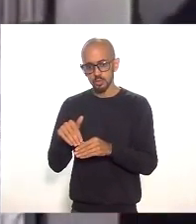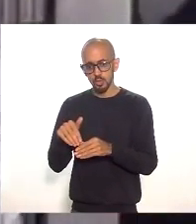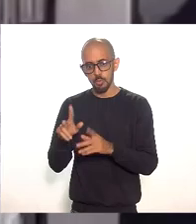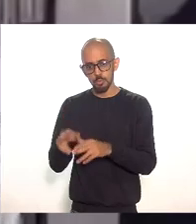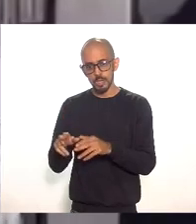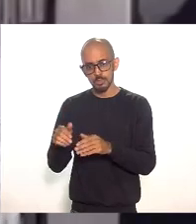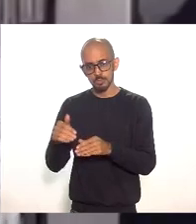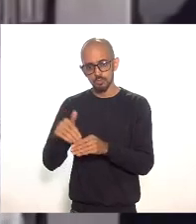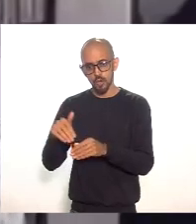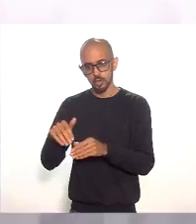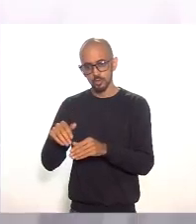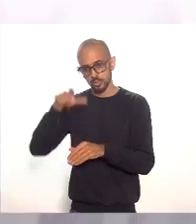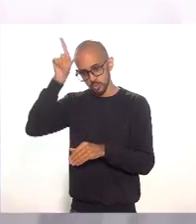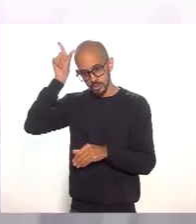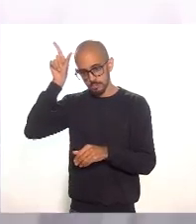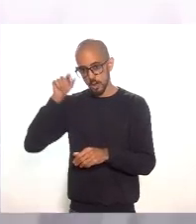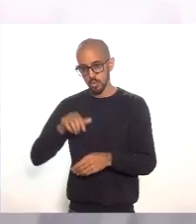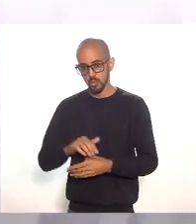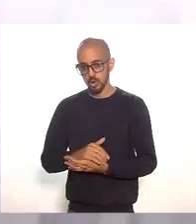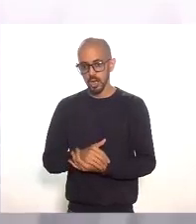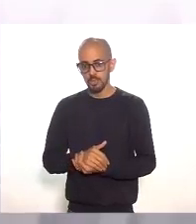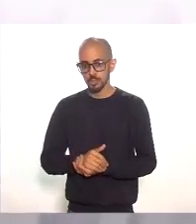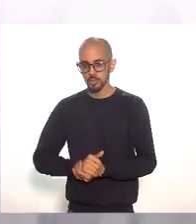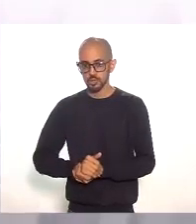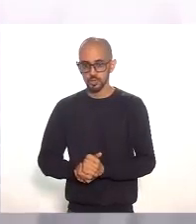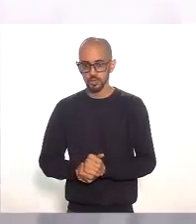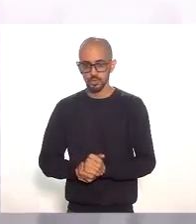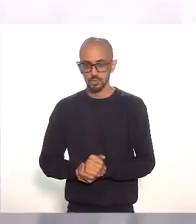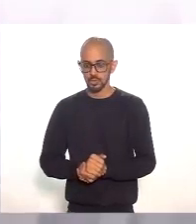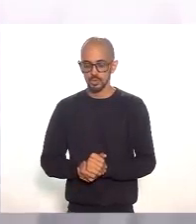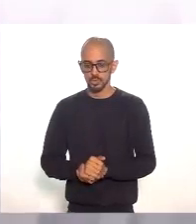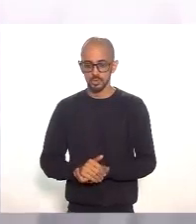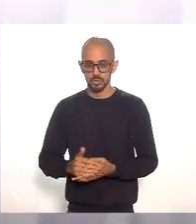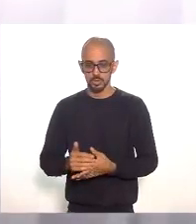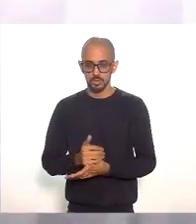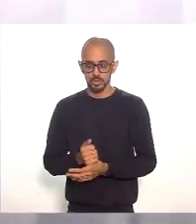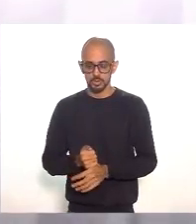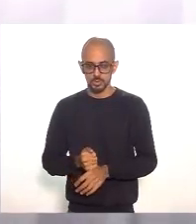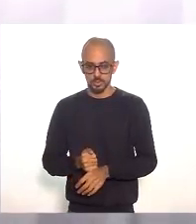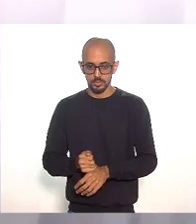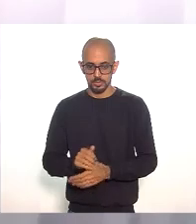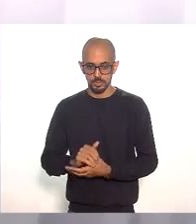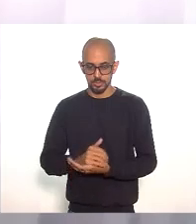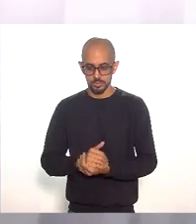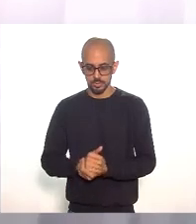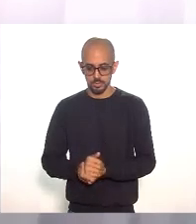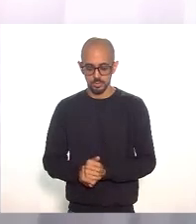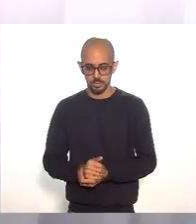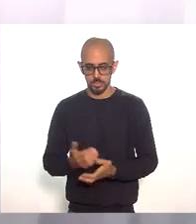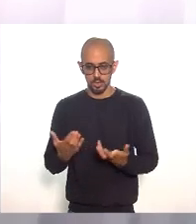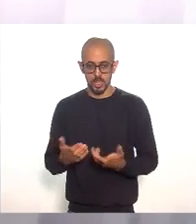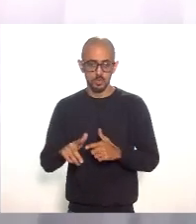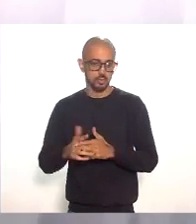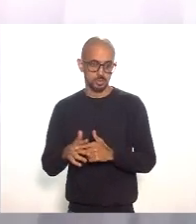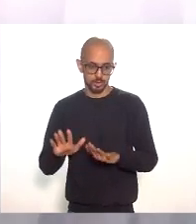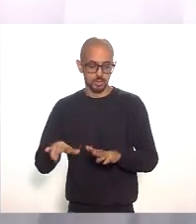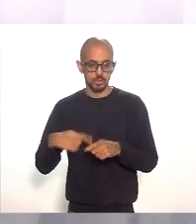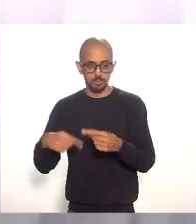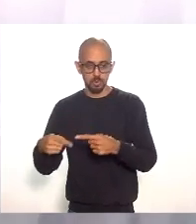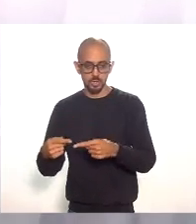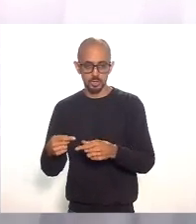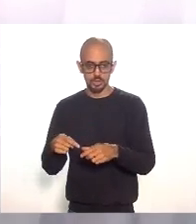Luiz Paulo. Ele é o Marco Ordem, deputado, ele é uma... Logo após eu colher os pareceres, os votos